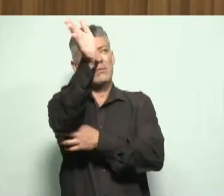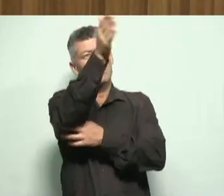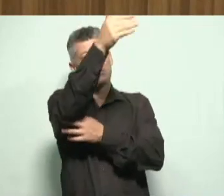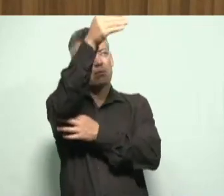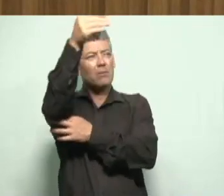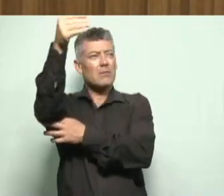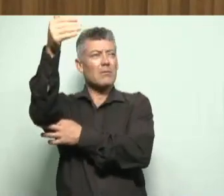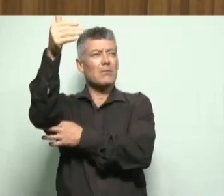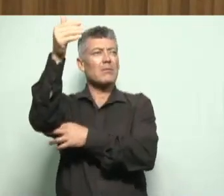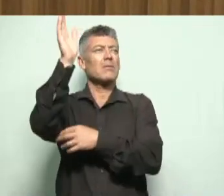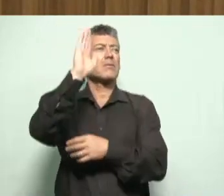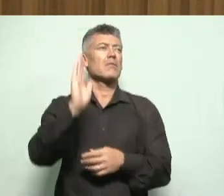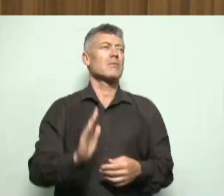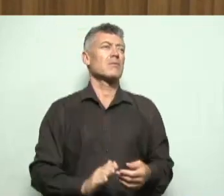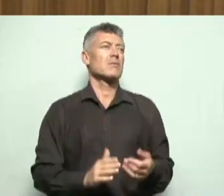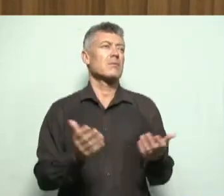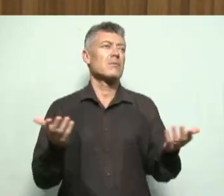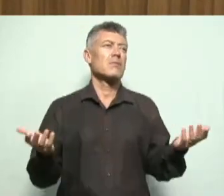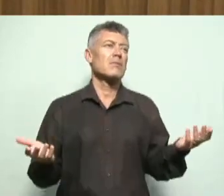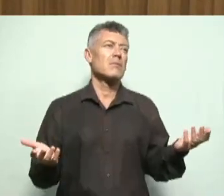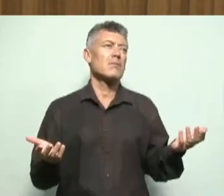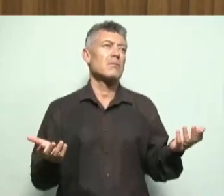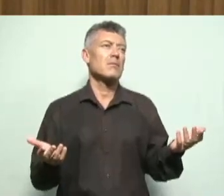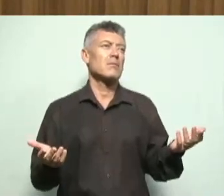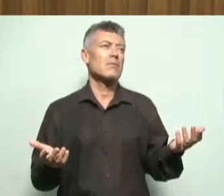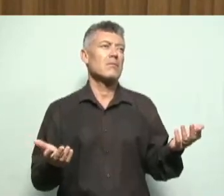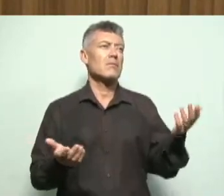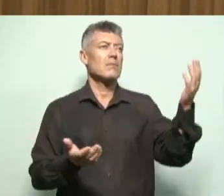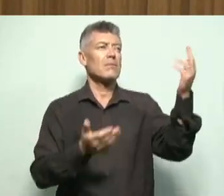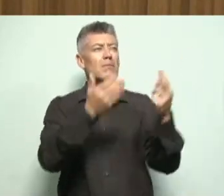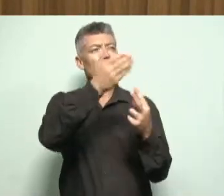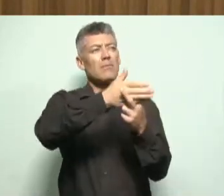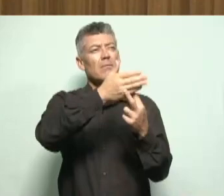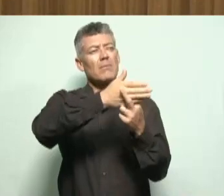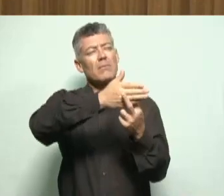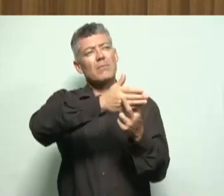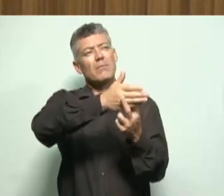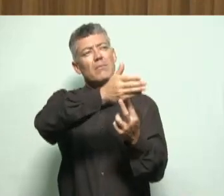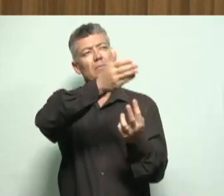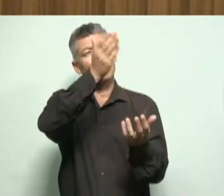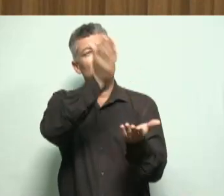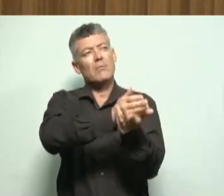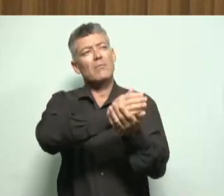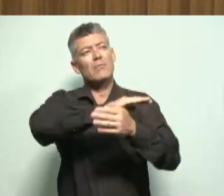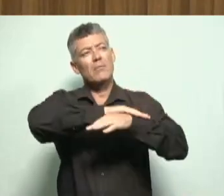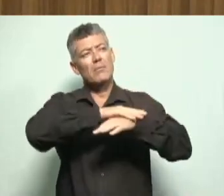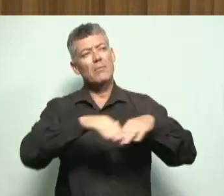Brasil. Aí muita gente, ah, Madonna acabou com a divisão, Madonna veio